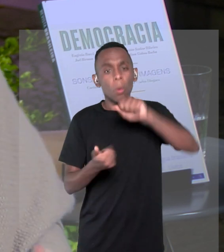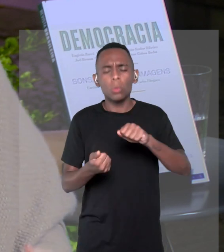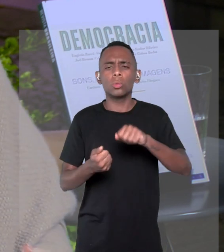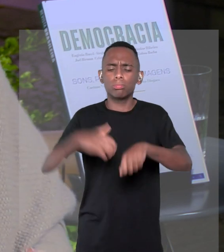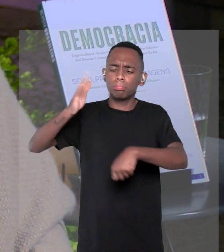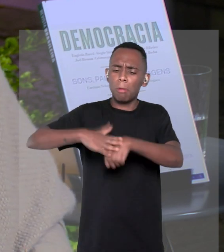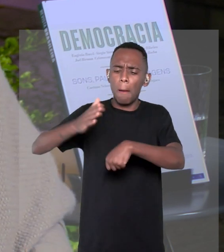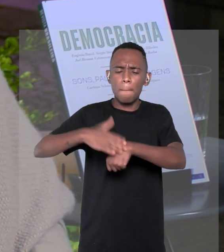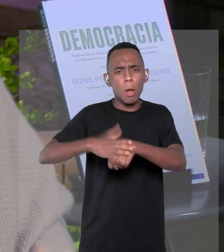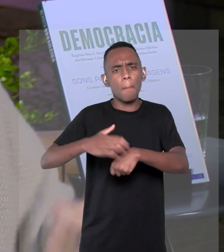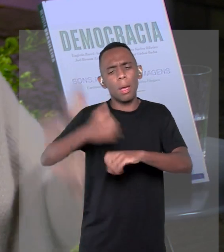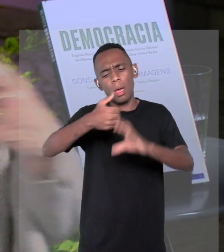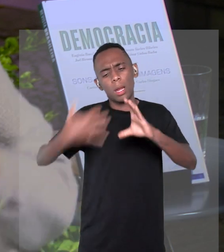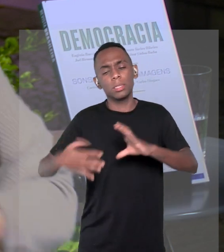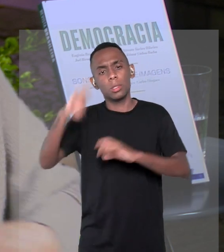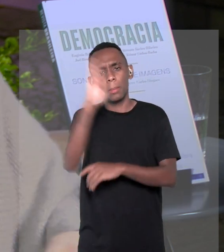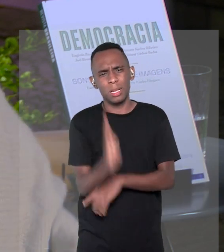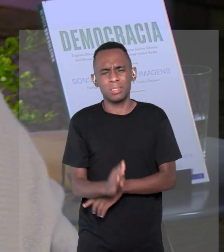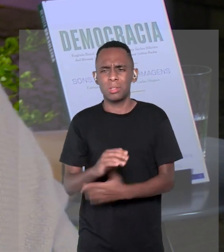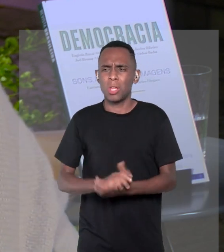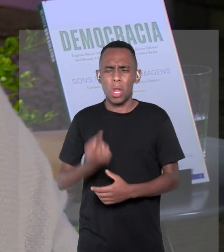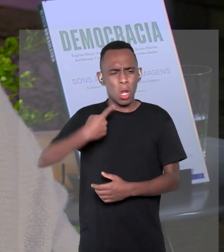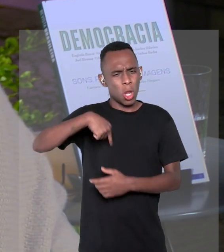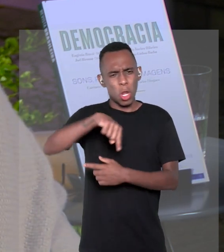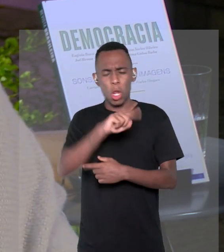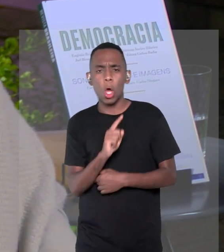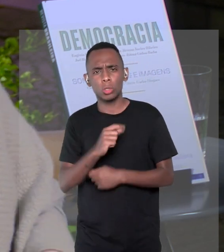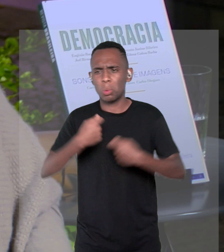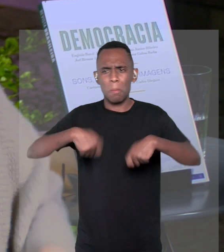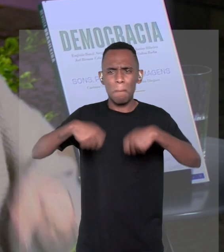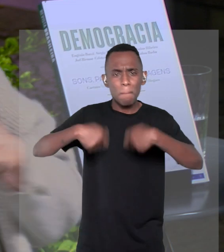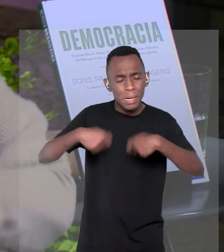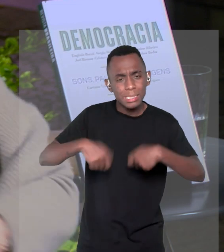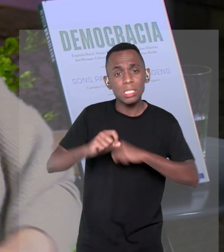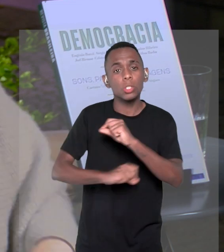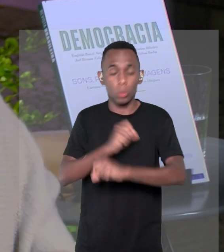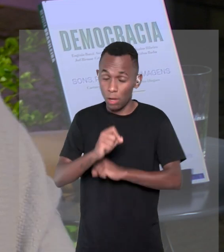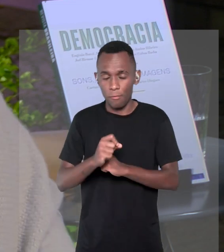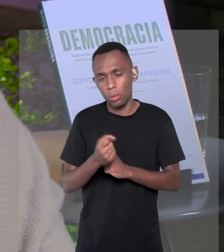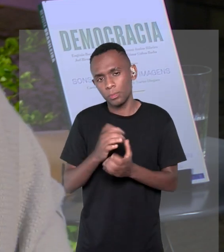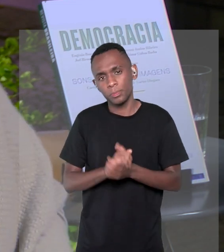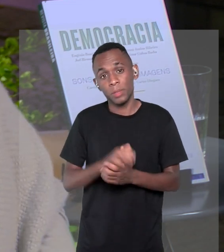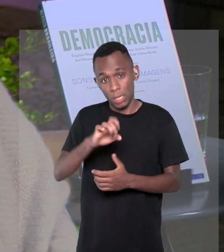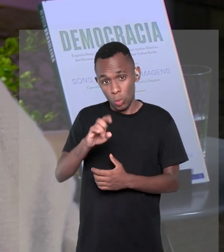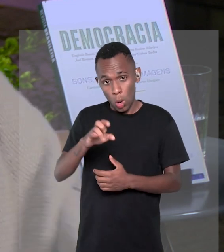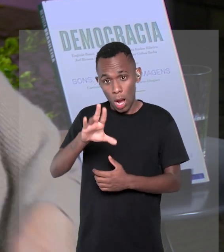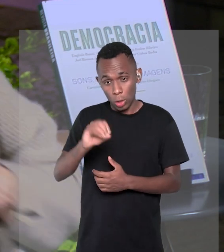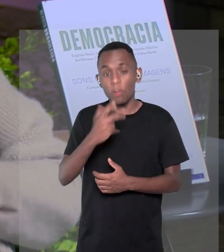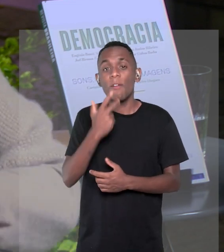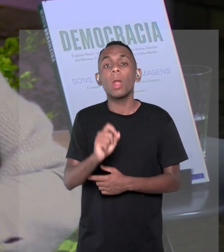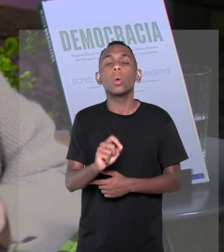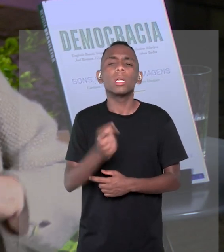temos necessariamente que ser, como para usar uma expressão de um conterrâneo aqui de vocês, o Eduardo Janete, nós não temos que